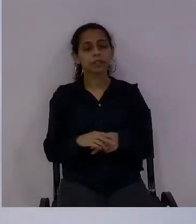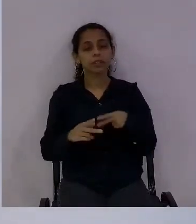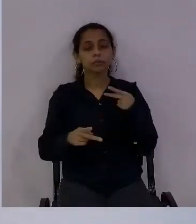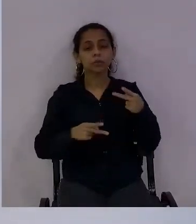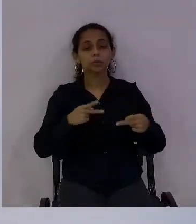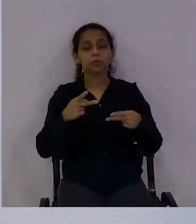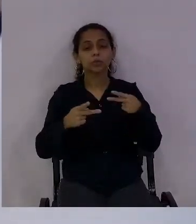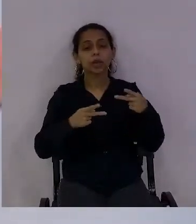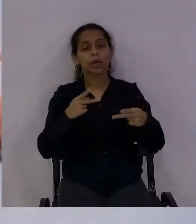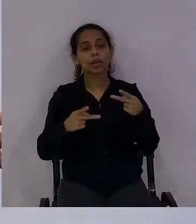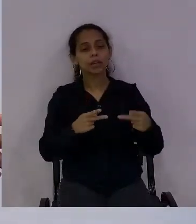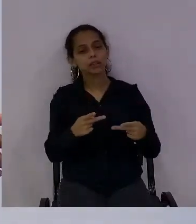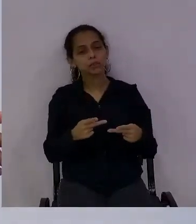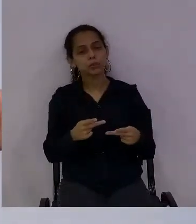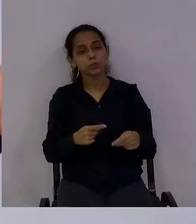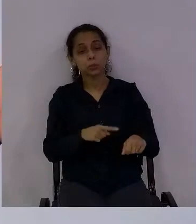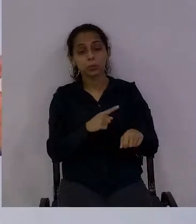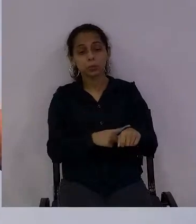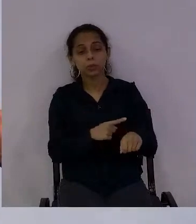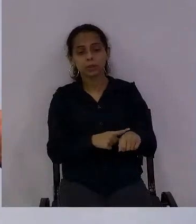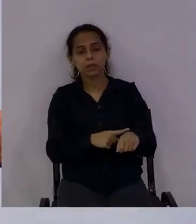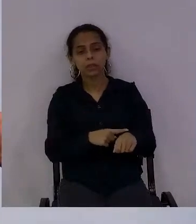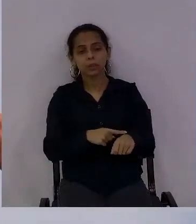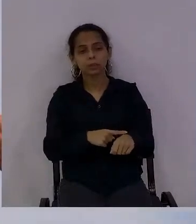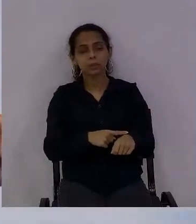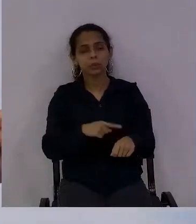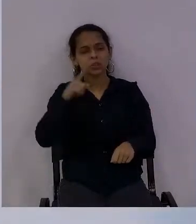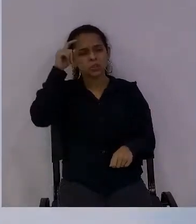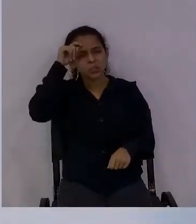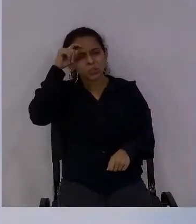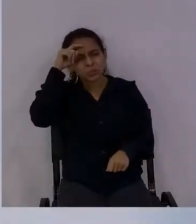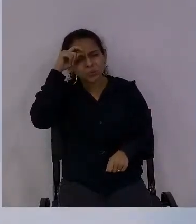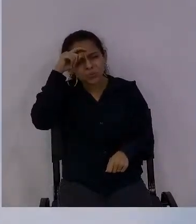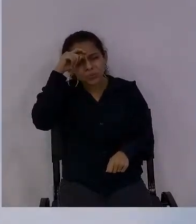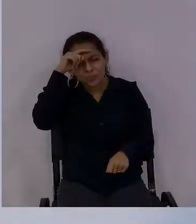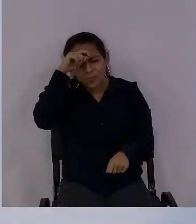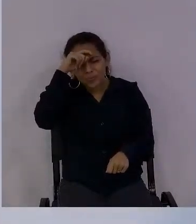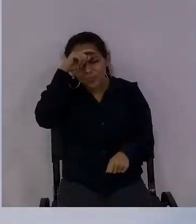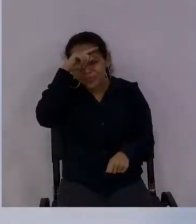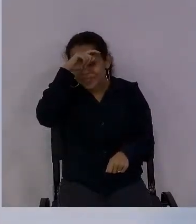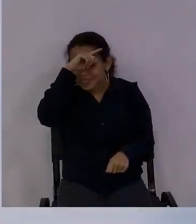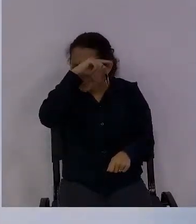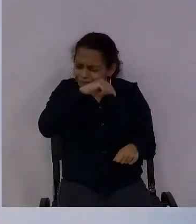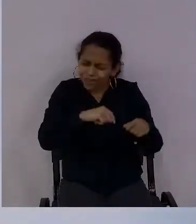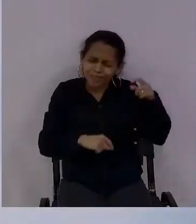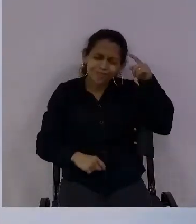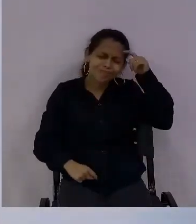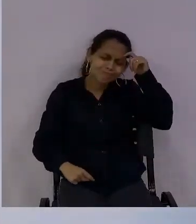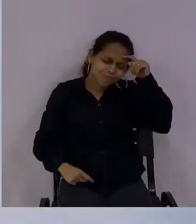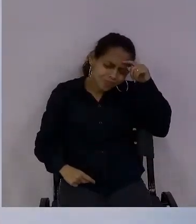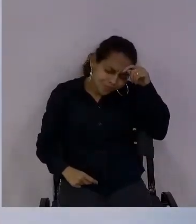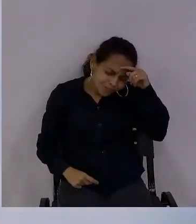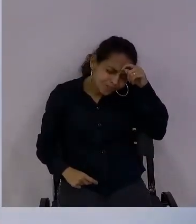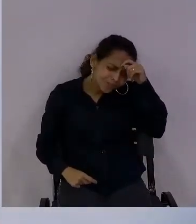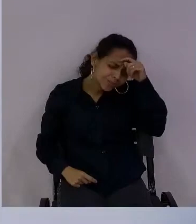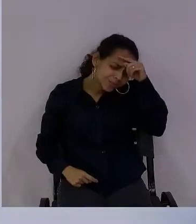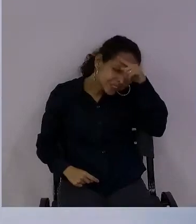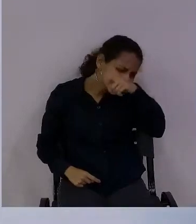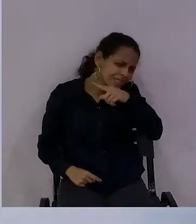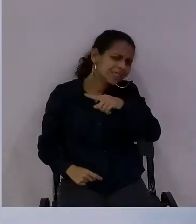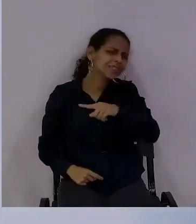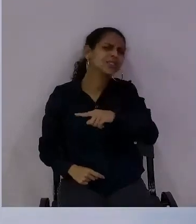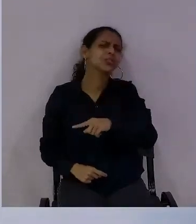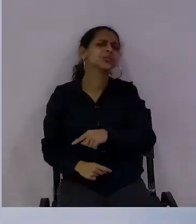vírus, bactérias e outras moléstias quaisquer. Nós estamos falando de um contexto em que esse tipo de prevenção não